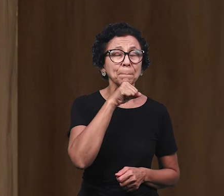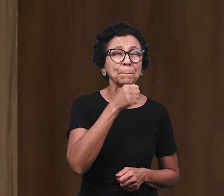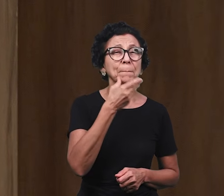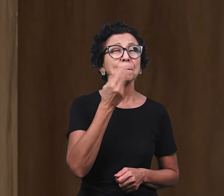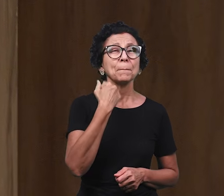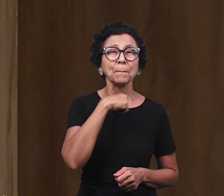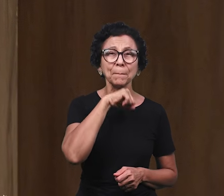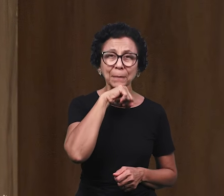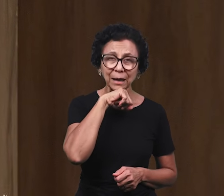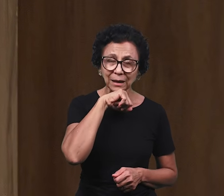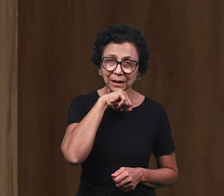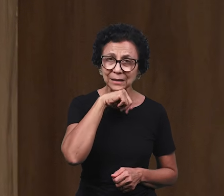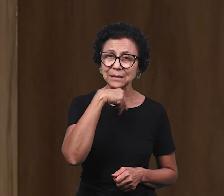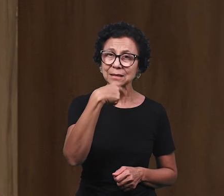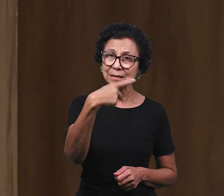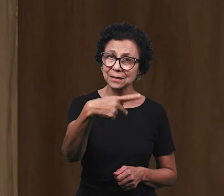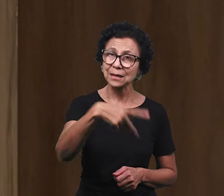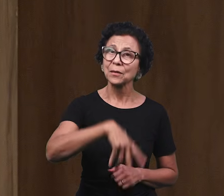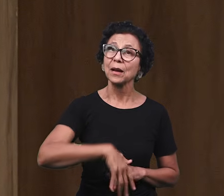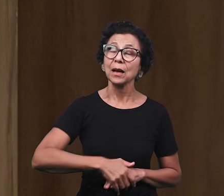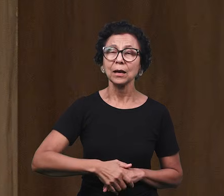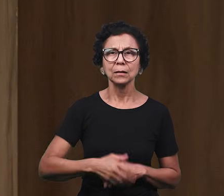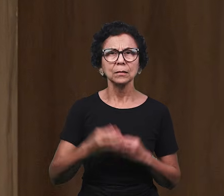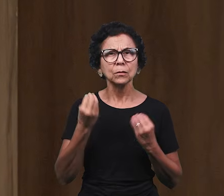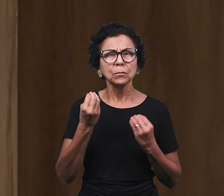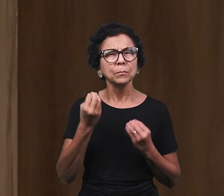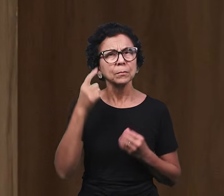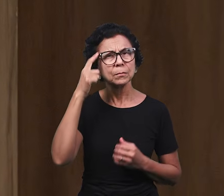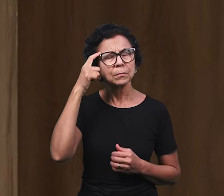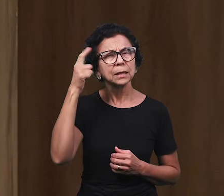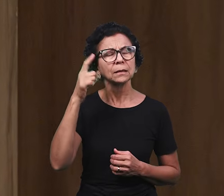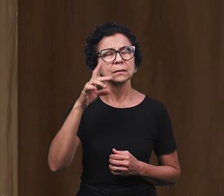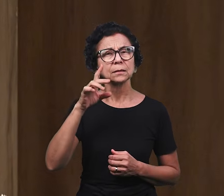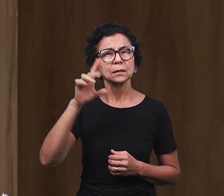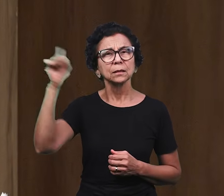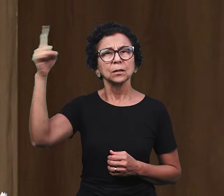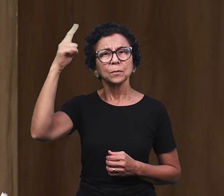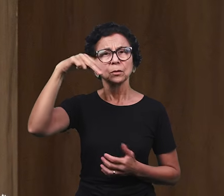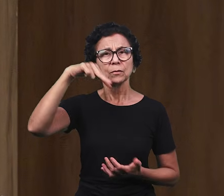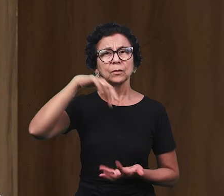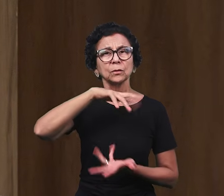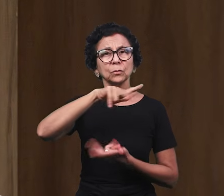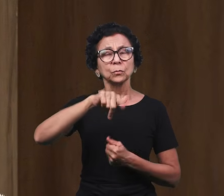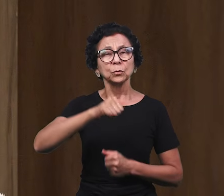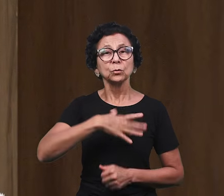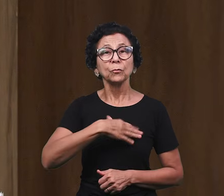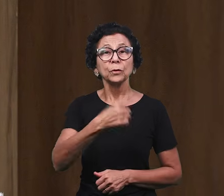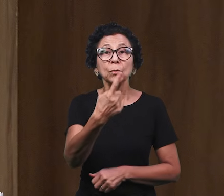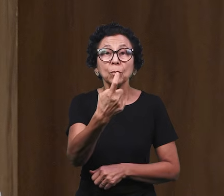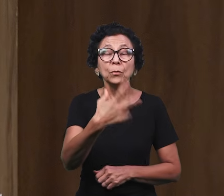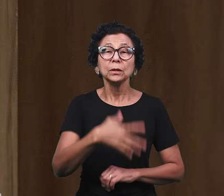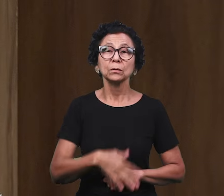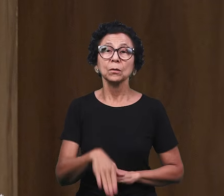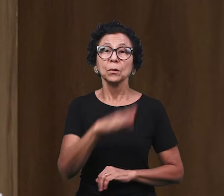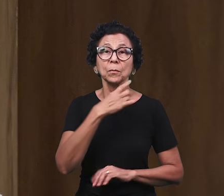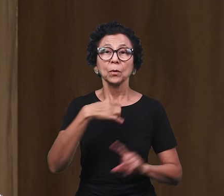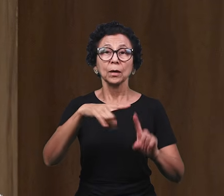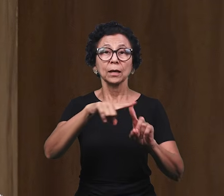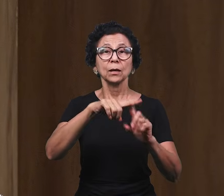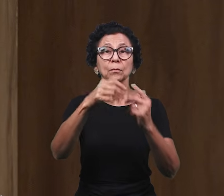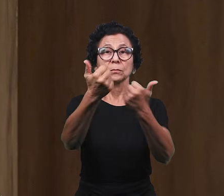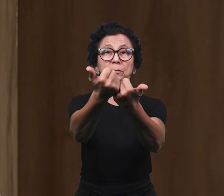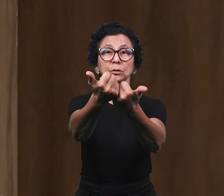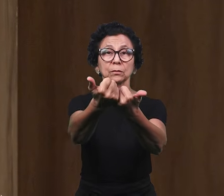de Deus deu a vida do seu filho pela sua vida. E isso tem que ficar refletindo na vida do jovem, porque muitas